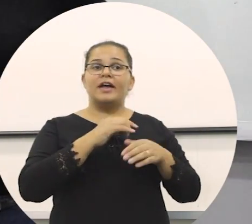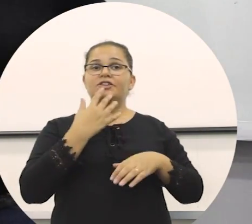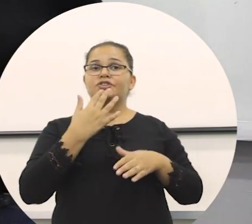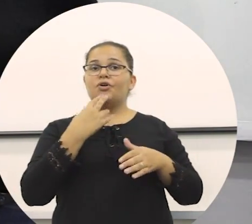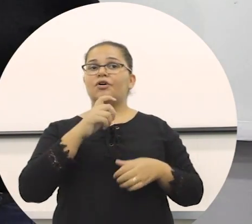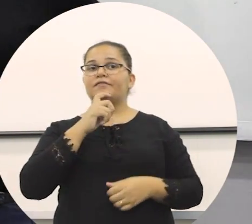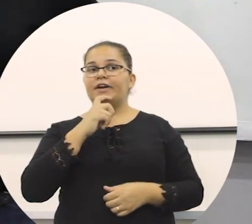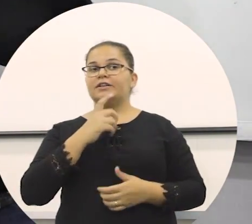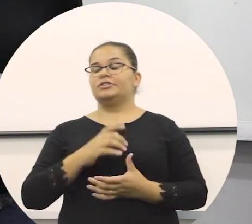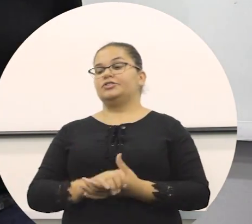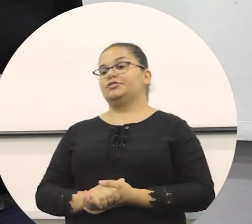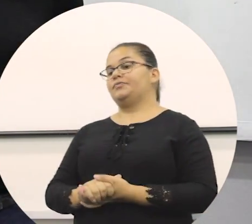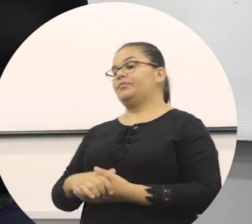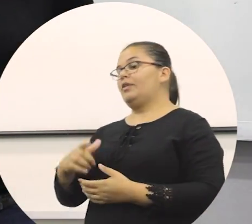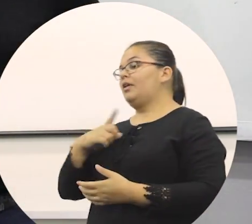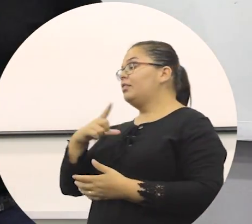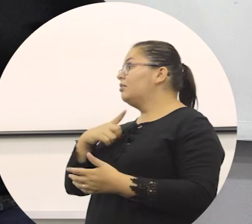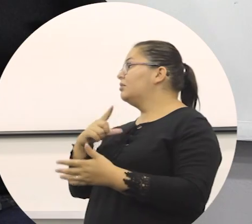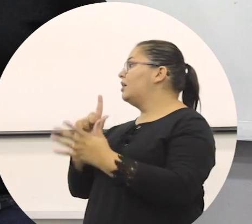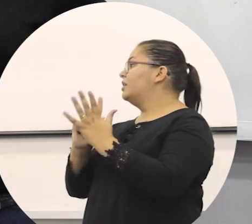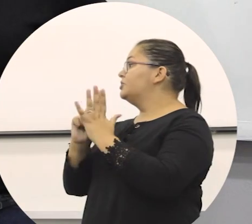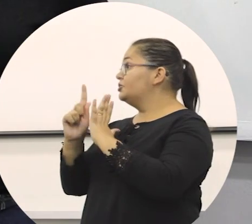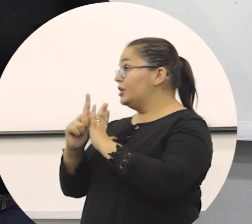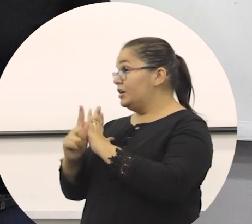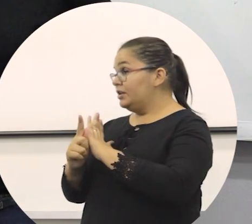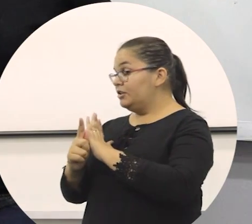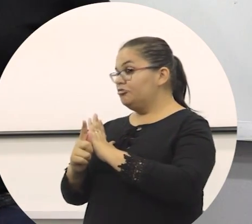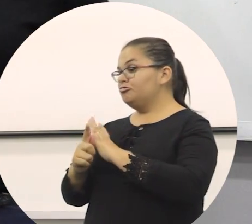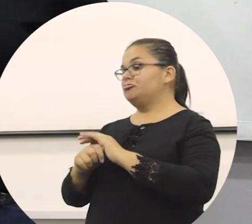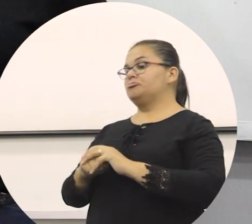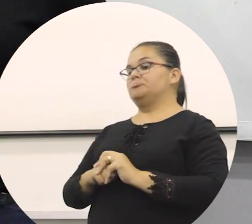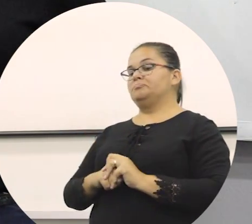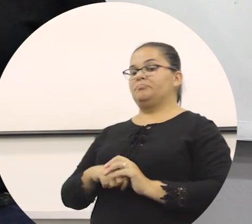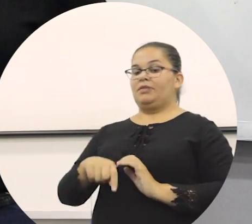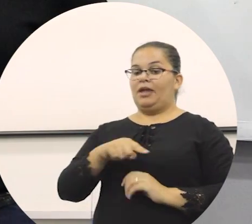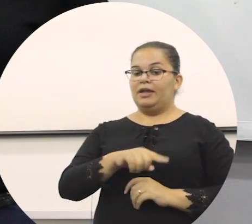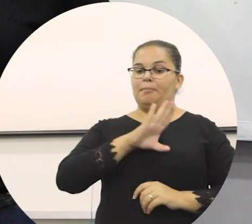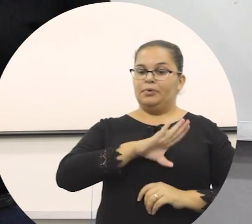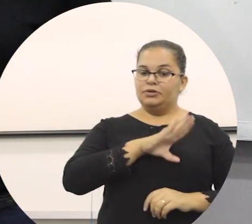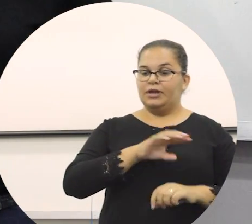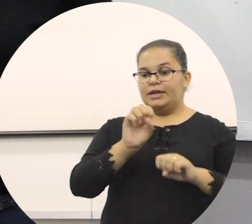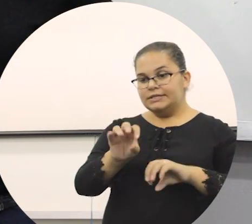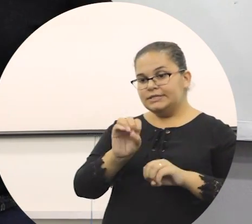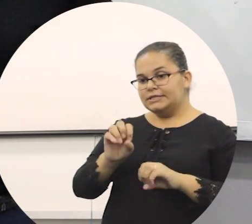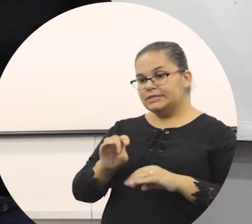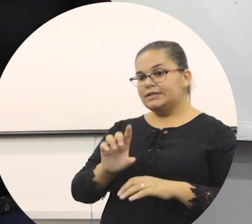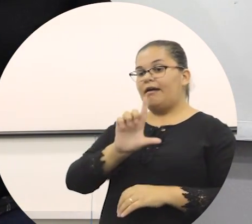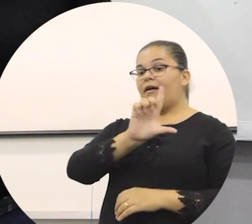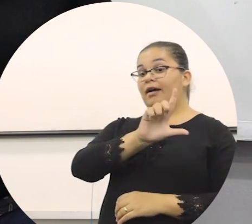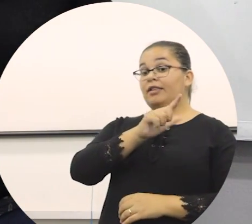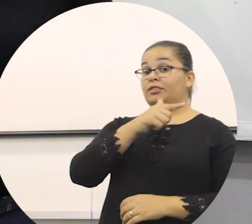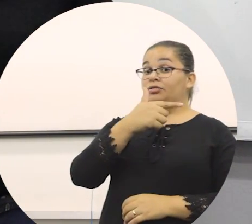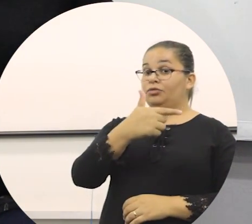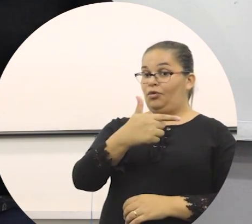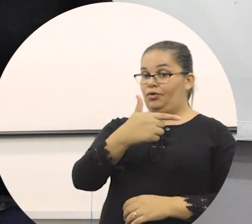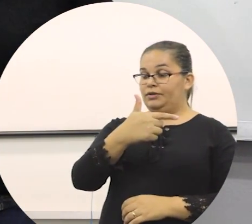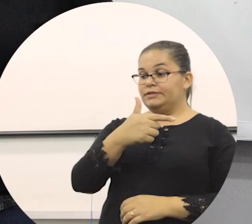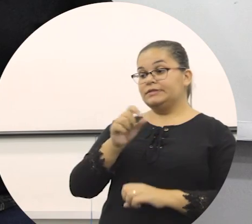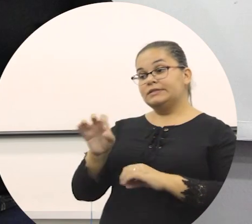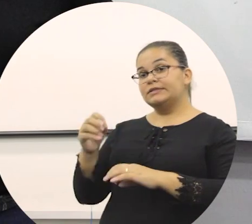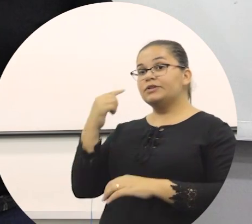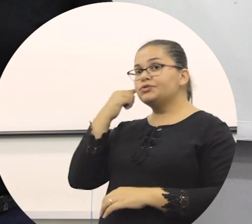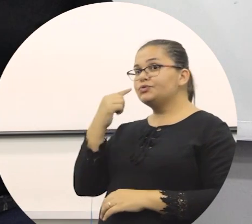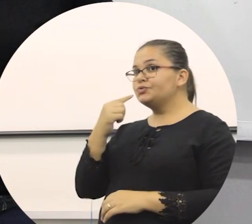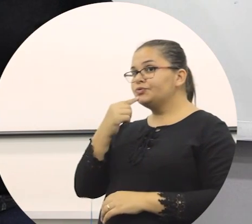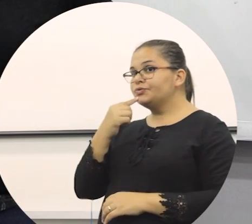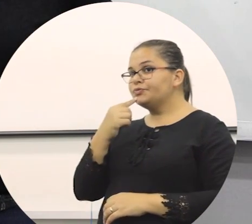Os verdinhos. Então, eu tenho uma série de gêneros para trabalhar na língua portuguesa, como segunda língua, para trabalhar com surdo. Você está